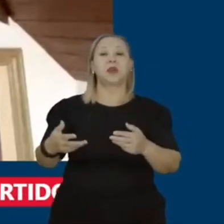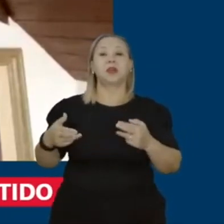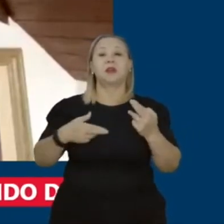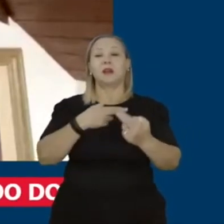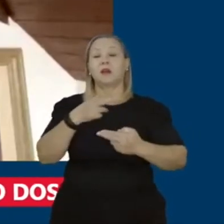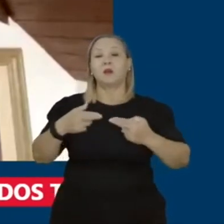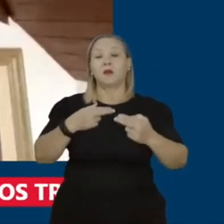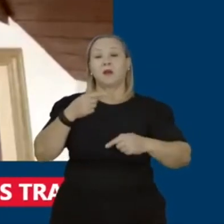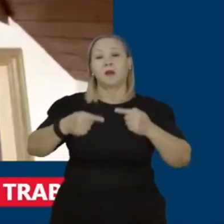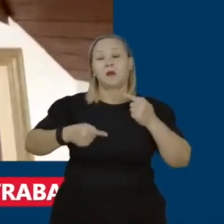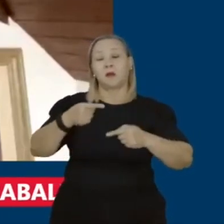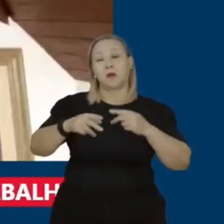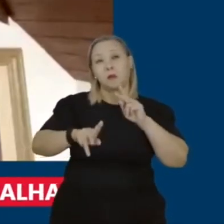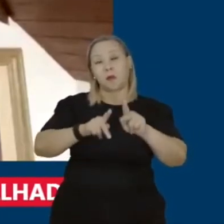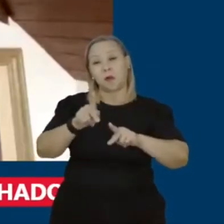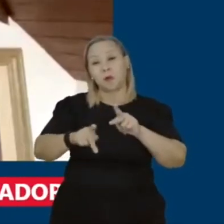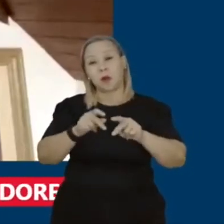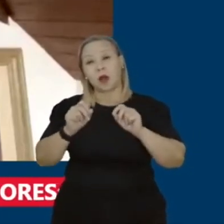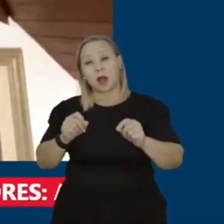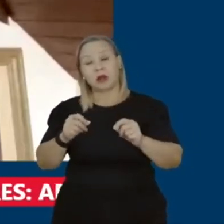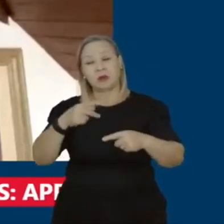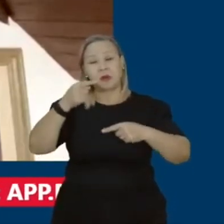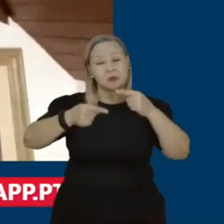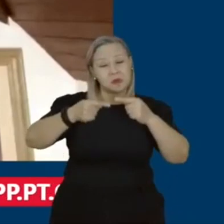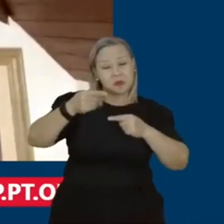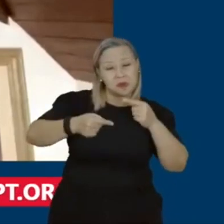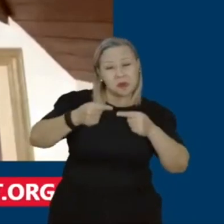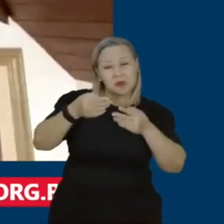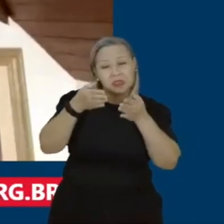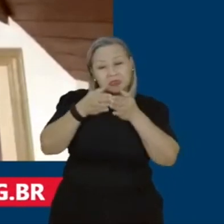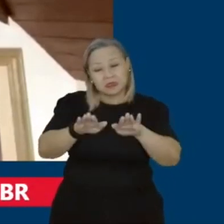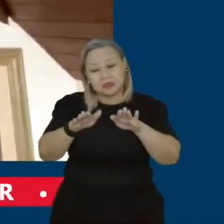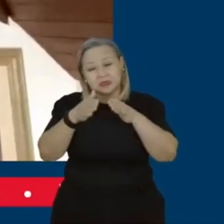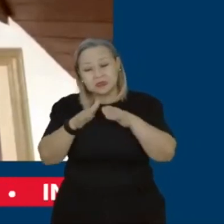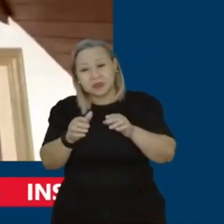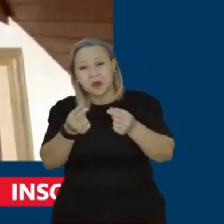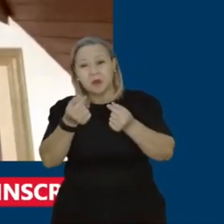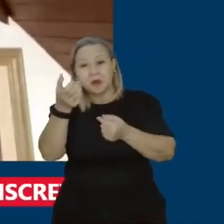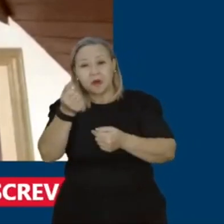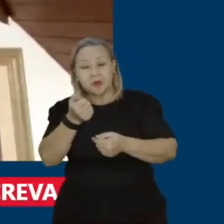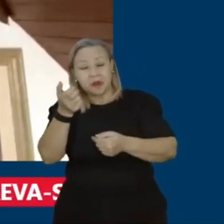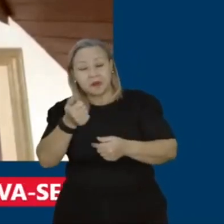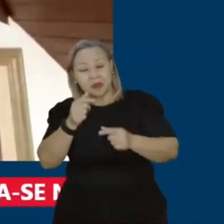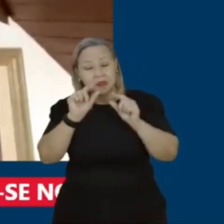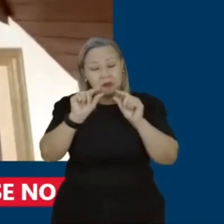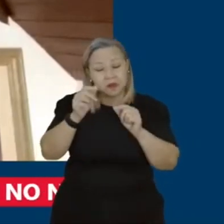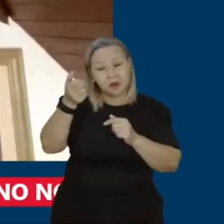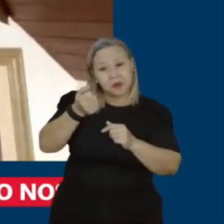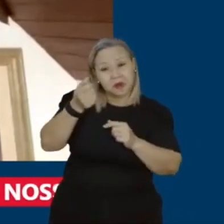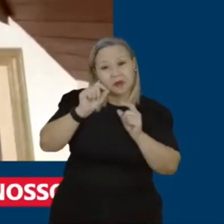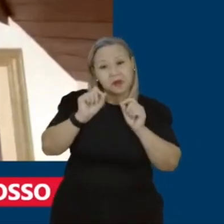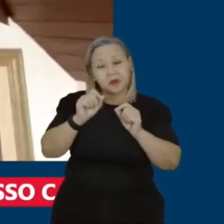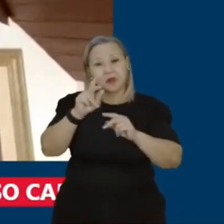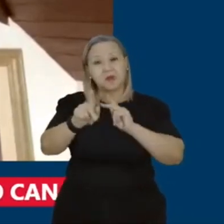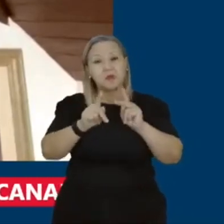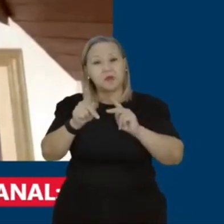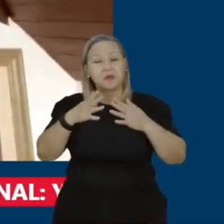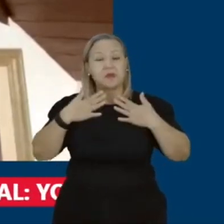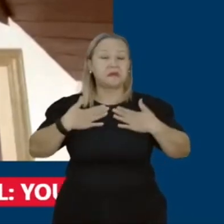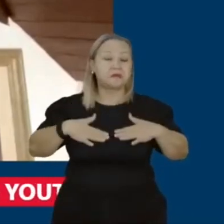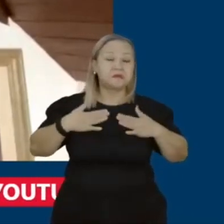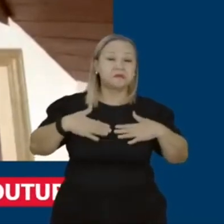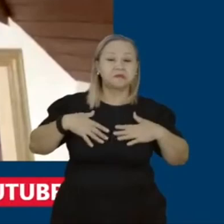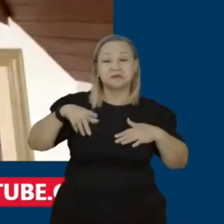compensatórias. Um pouco de benefício aqui, outro pouquinho ali, para o povo não se revoltar.